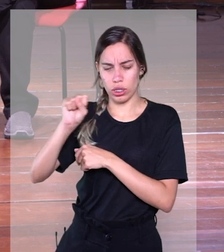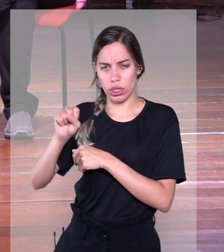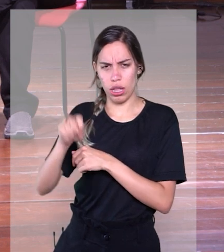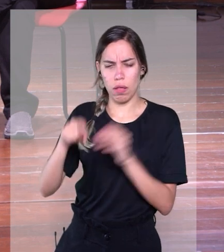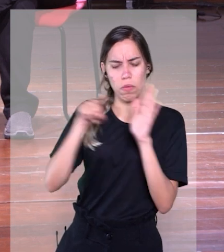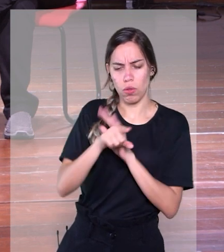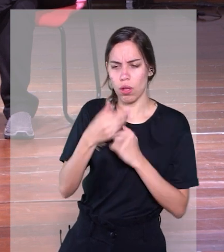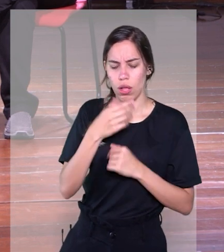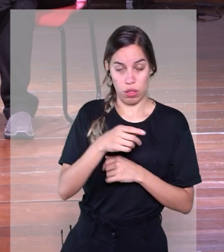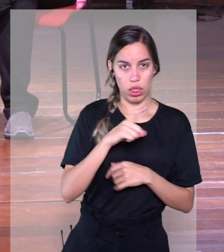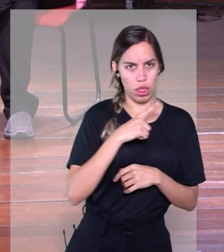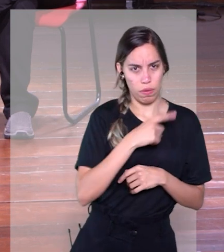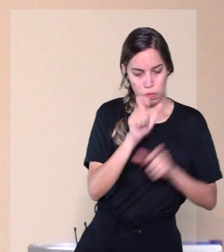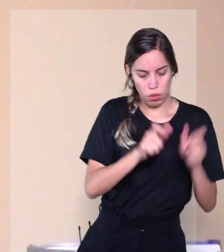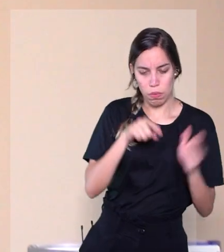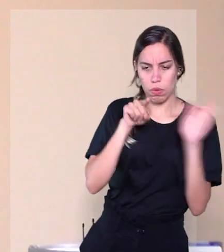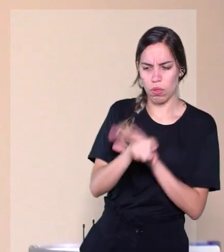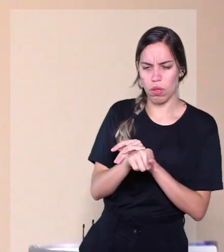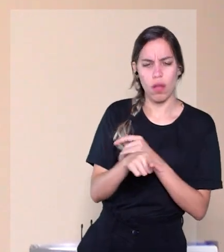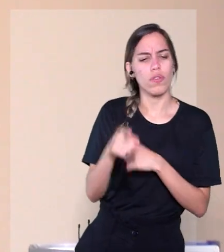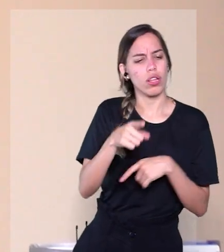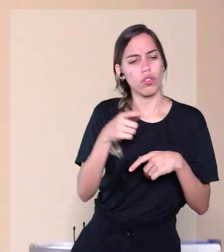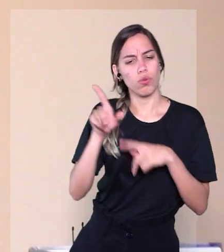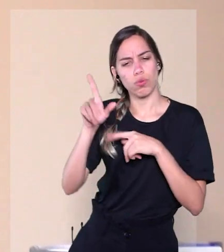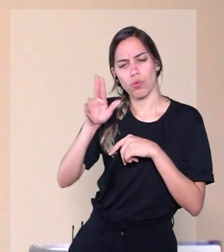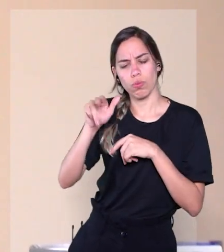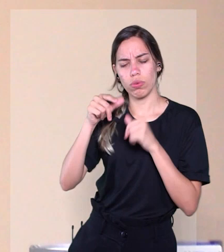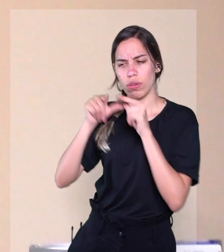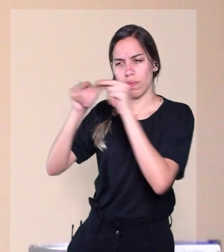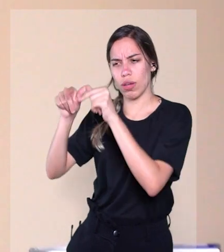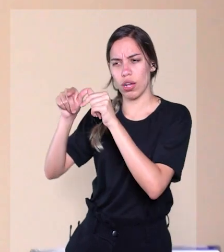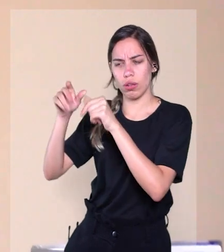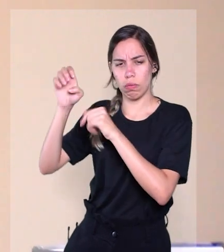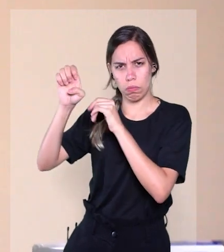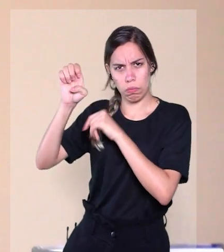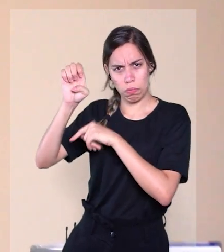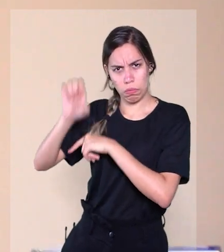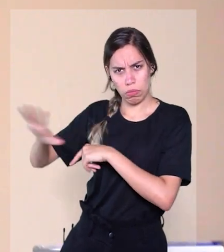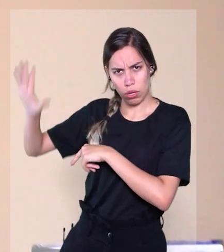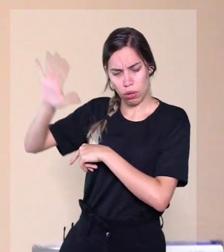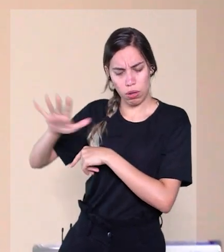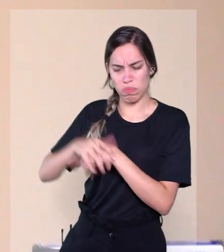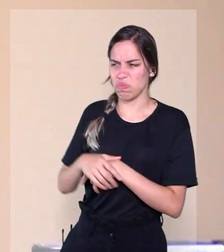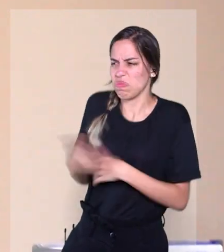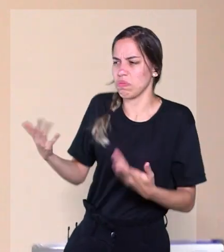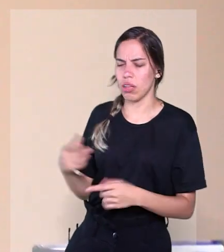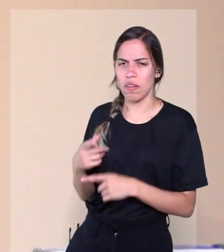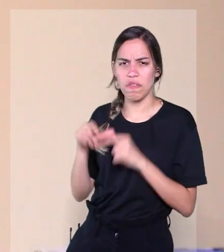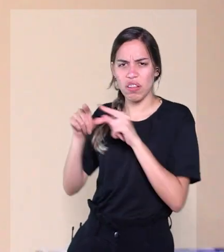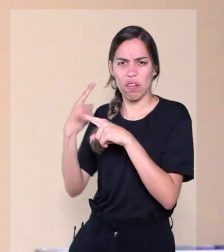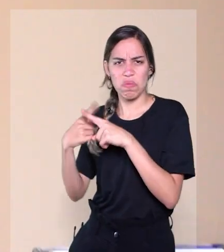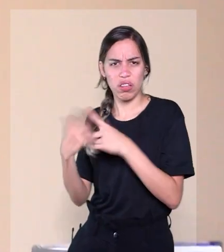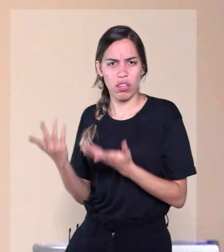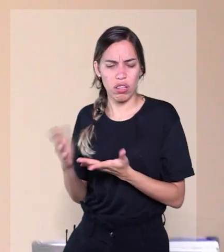foi para a Europa? Ué, para quê? Ele dizia. Então ele viajava com os livros, né? Viajava dentro dos livros.